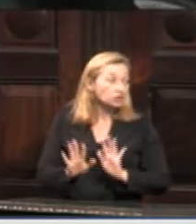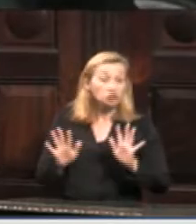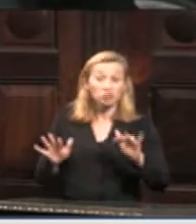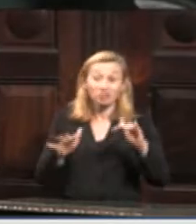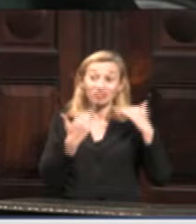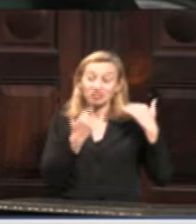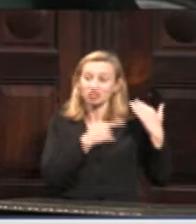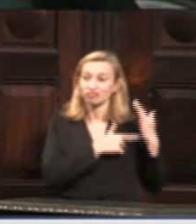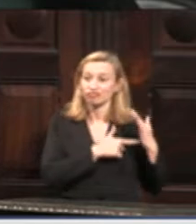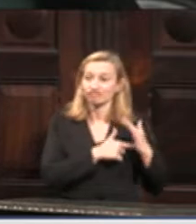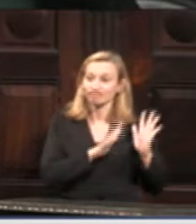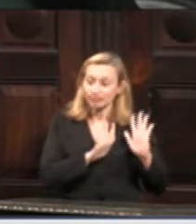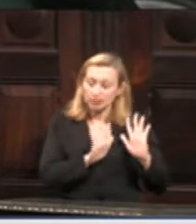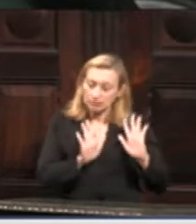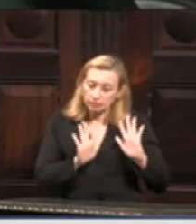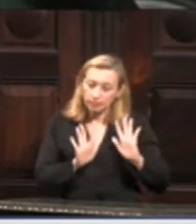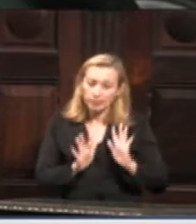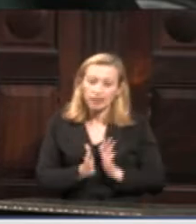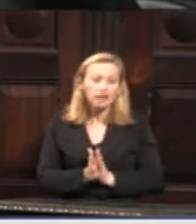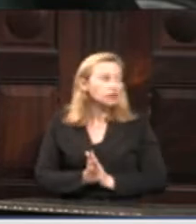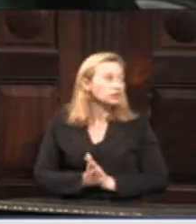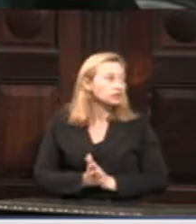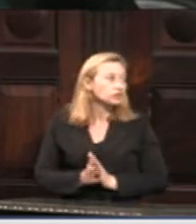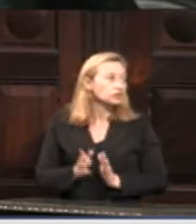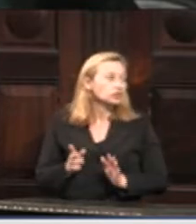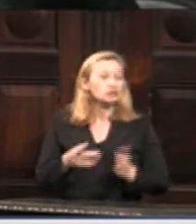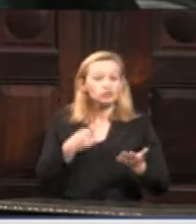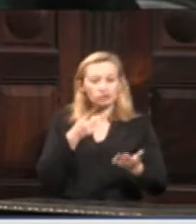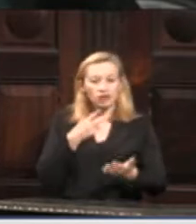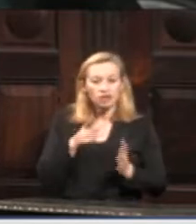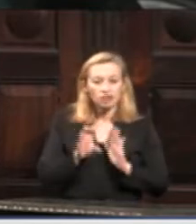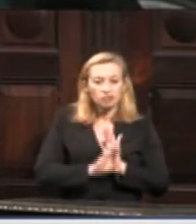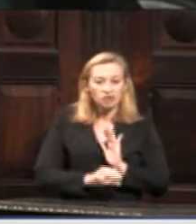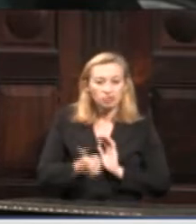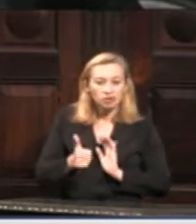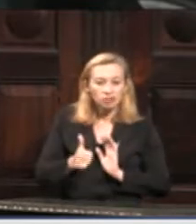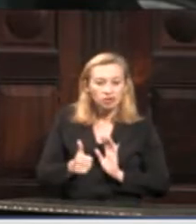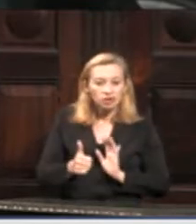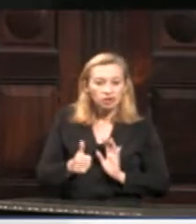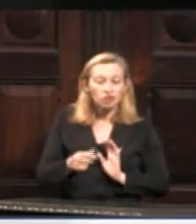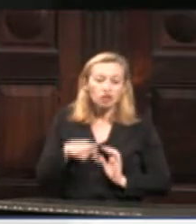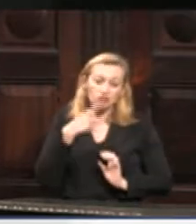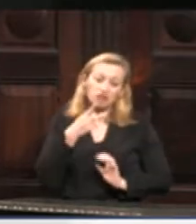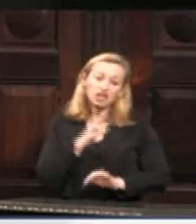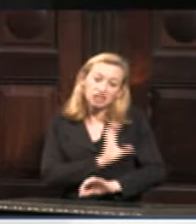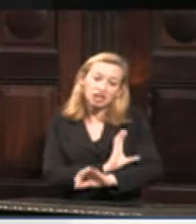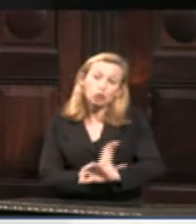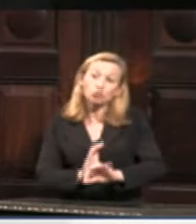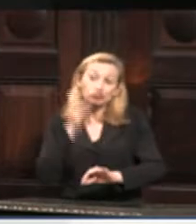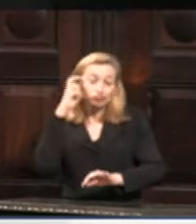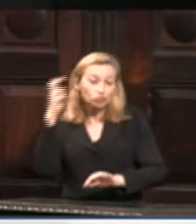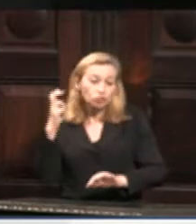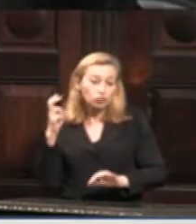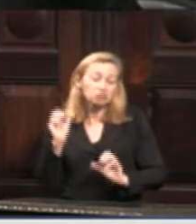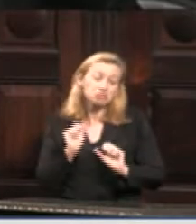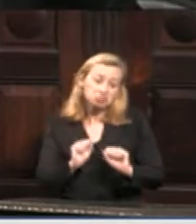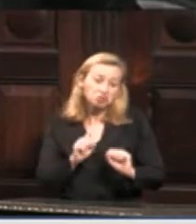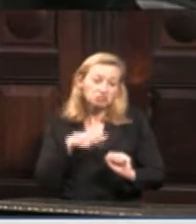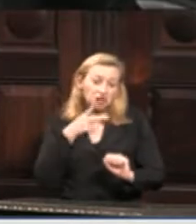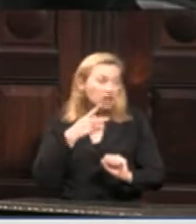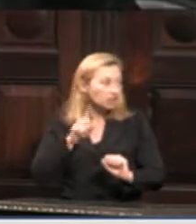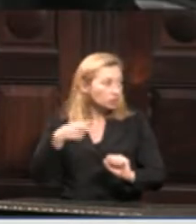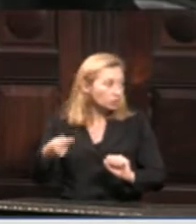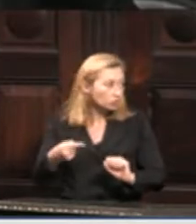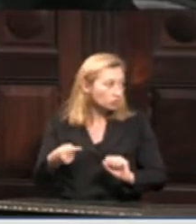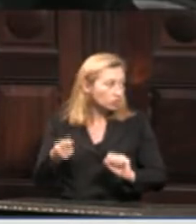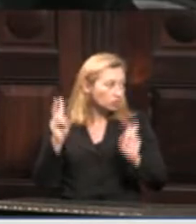da Comissão de Educação, mas já tinha sido colhido, porque o parecer de Vossa Excelência foi pela... Eu acabei dando pela cultura, mas posso dar agora pela educação, se Vossa Excelência quiser. Apresentamos trabalhos à ordem pela